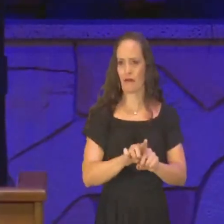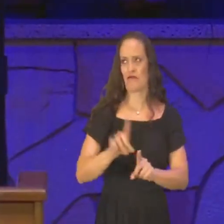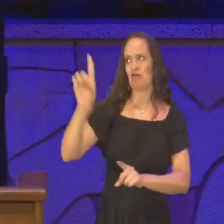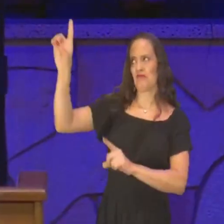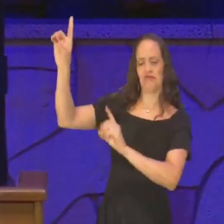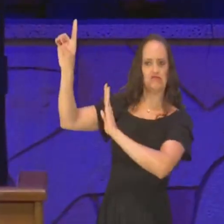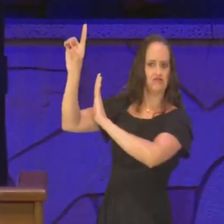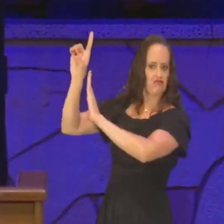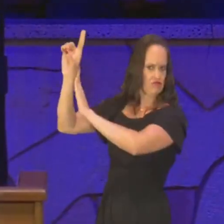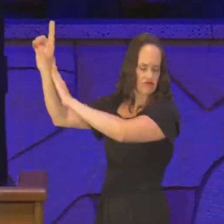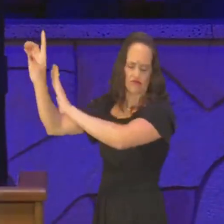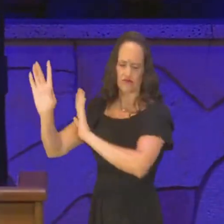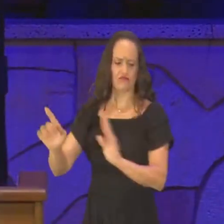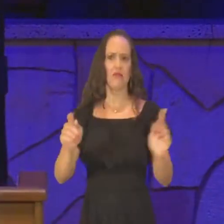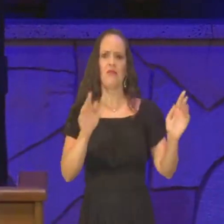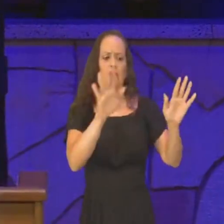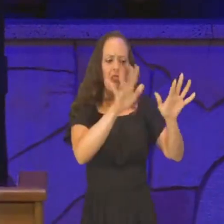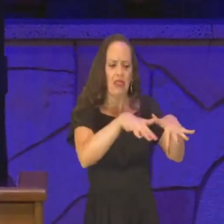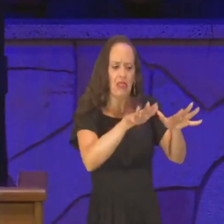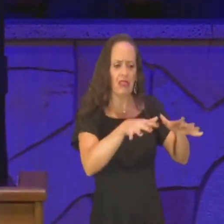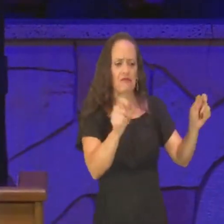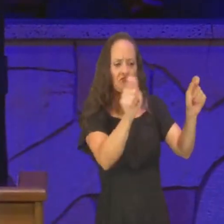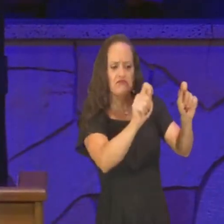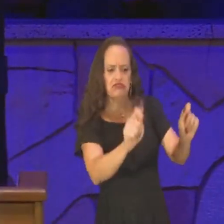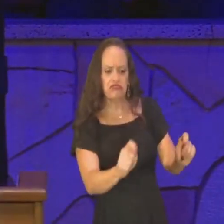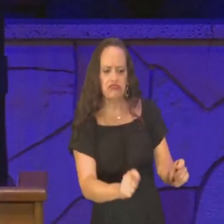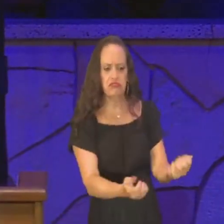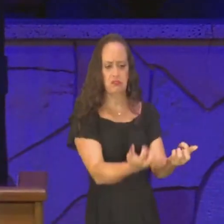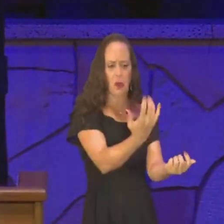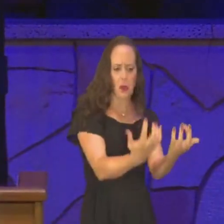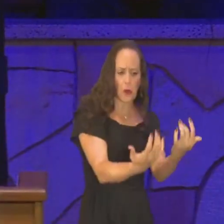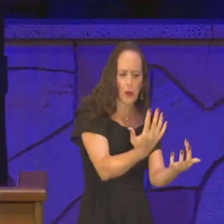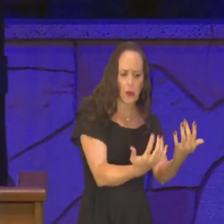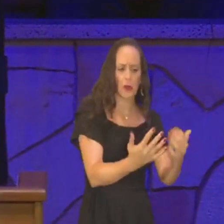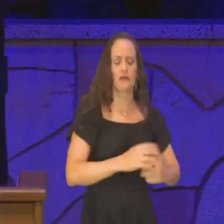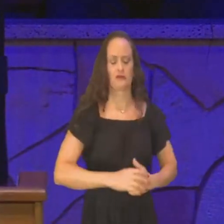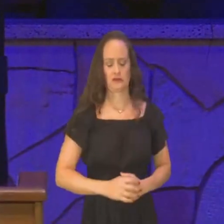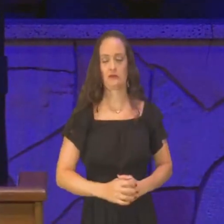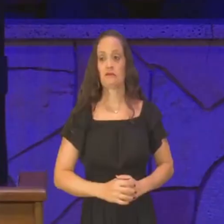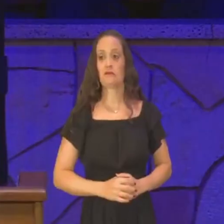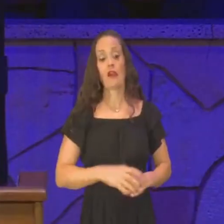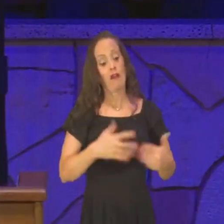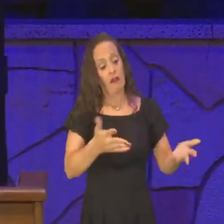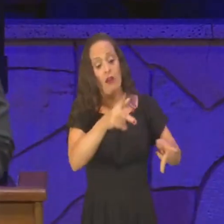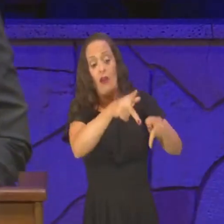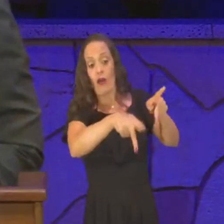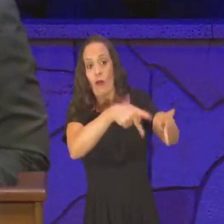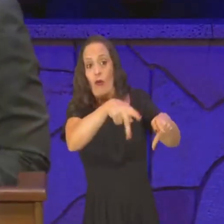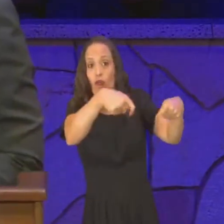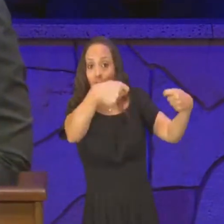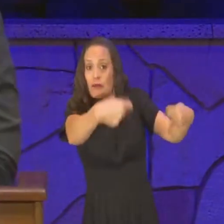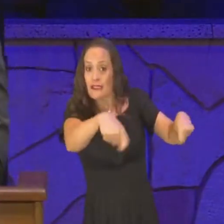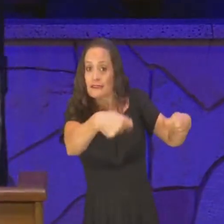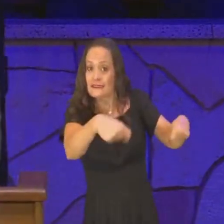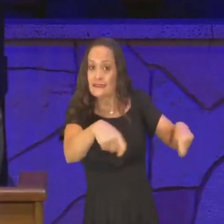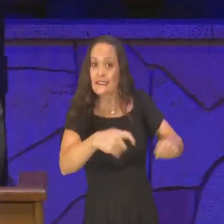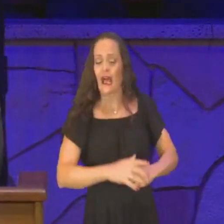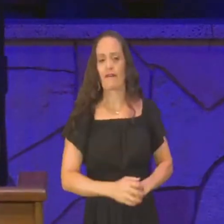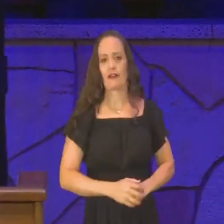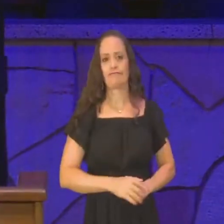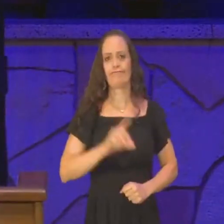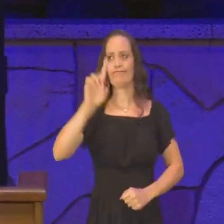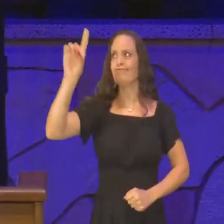foram destruídos, foram quebrados, foram queimados. E o povo então necessitava de uma